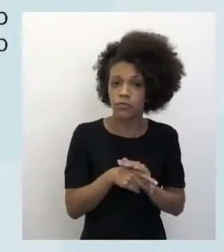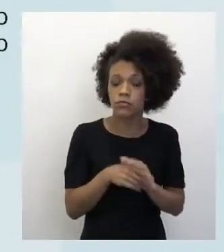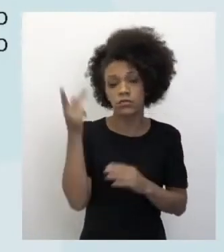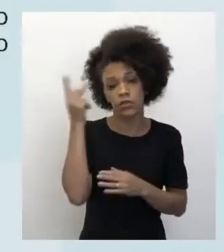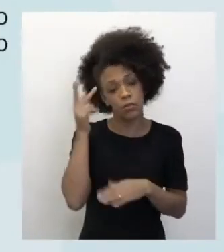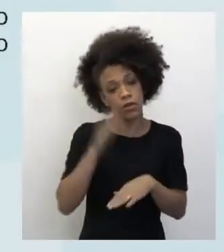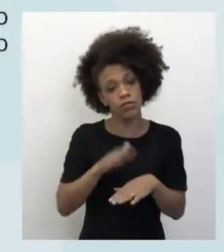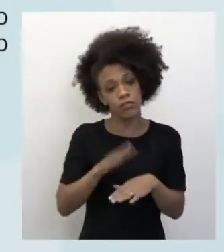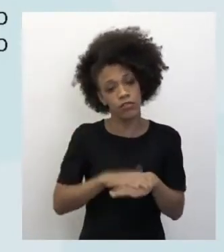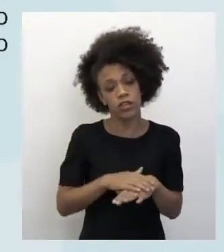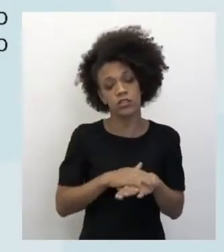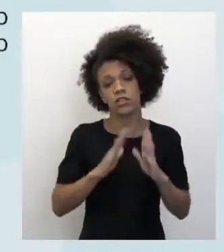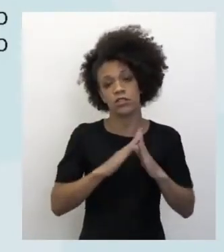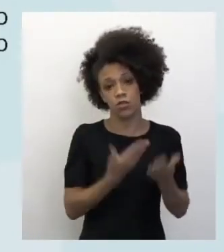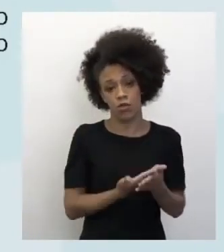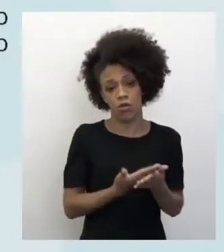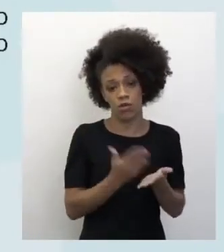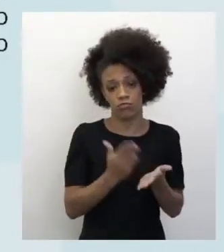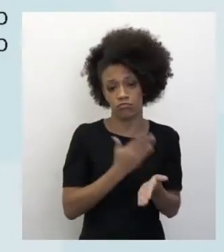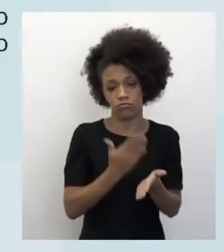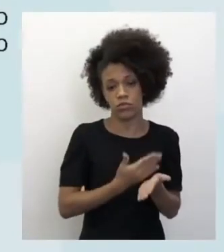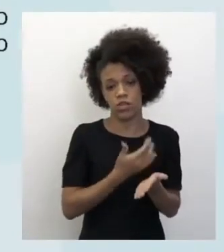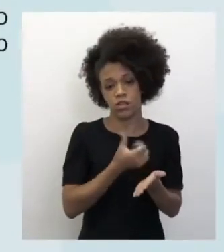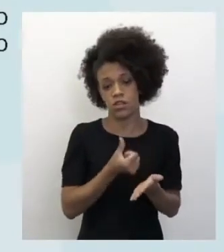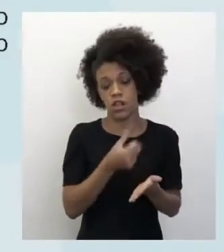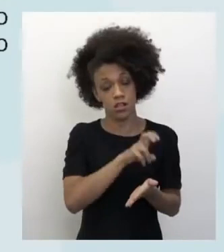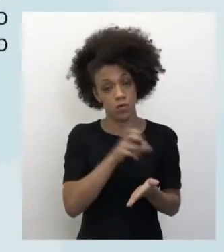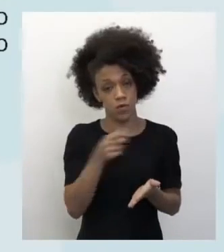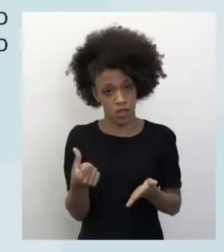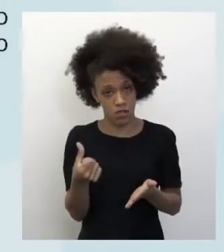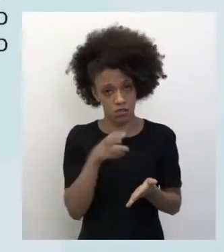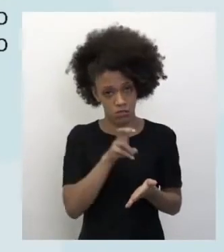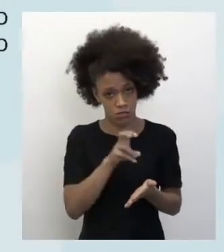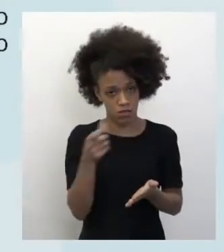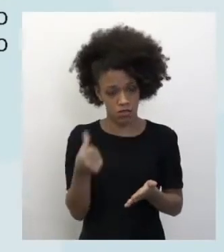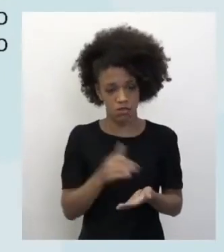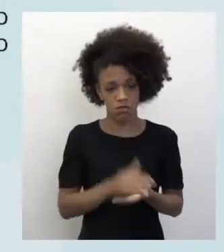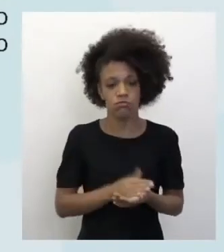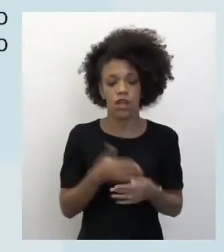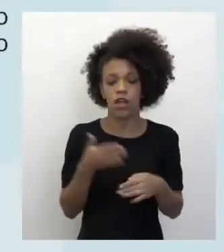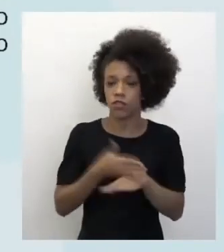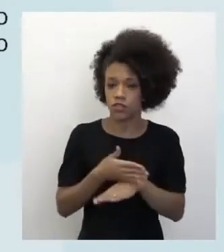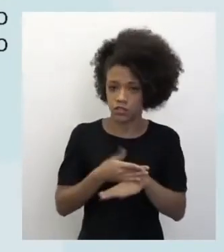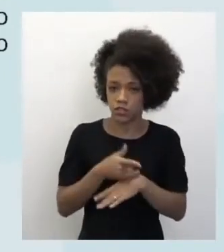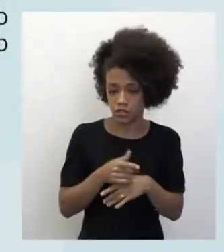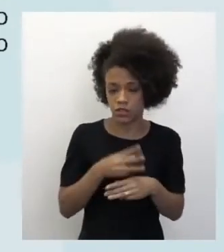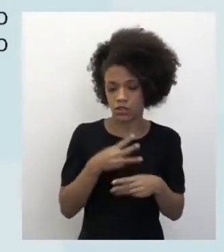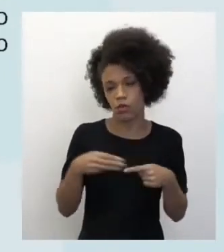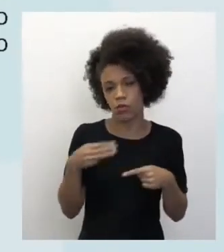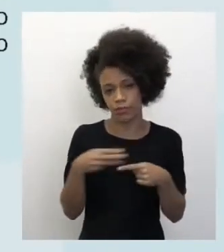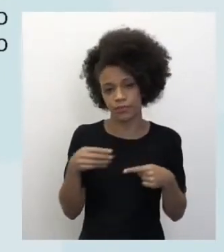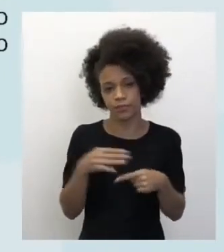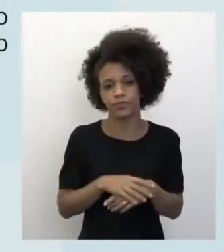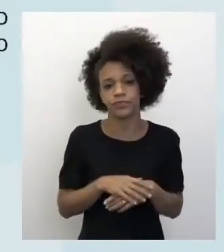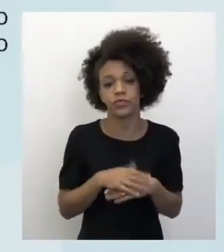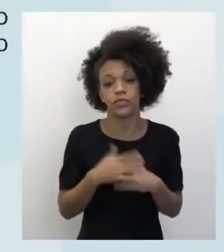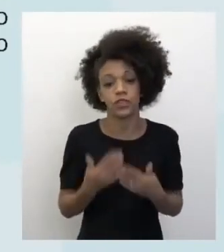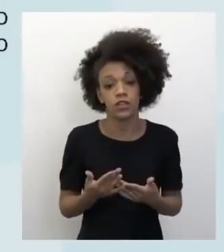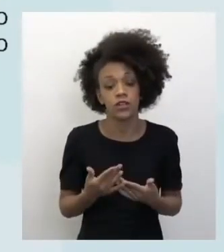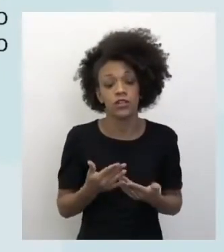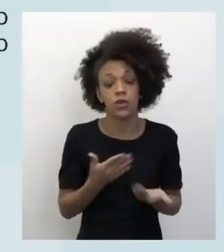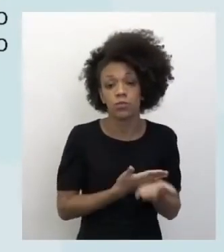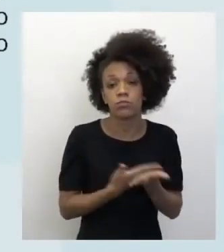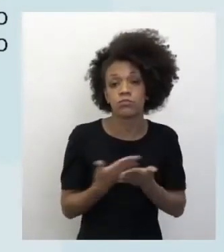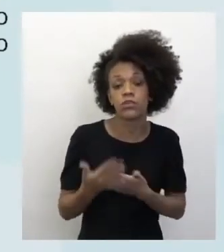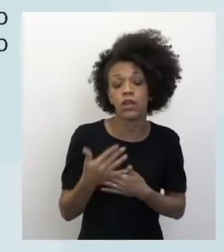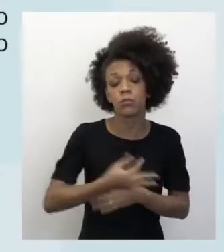página 56 do caderno cujos professores terão acesso, alunos também, está lá no site da EFAP. Partimos do princípio que